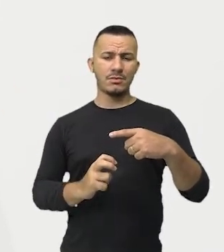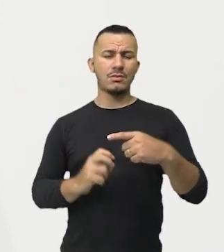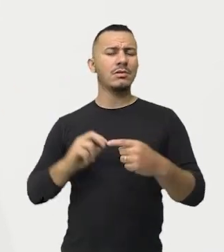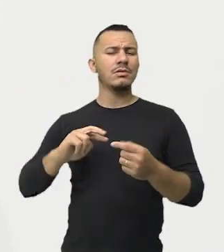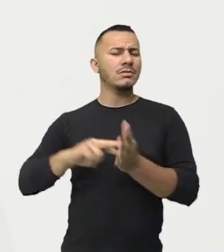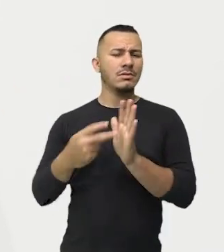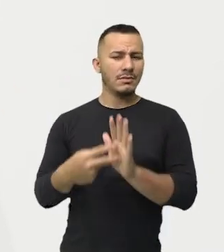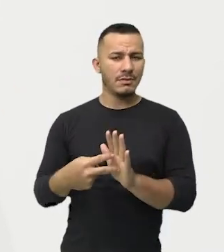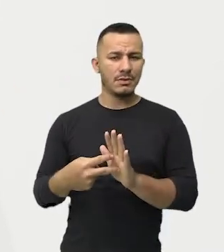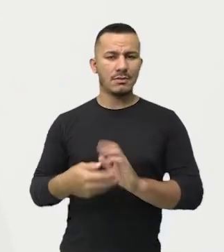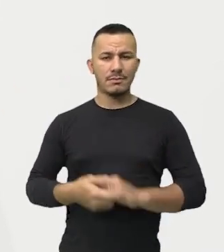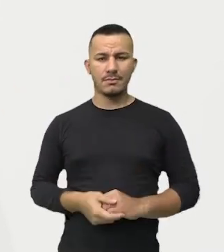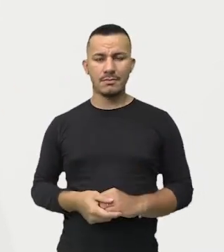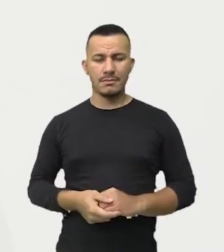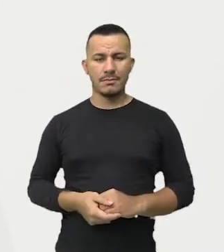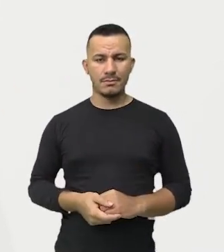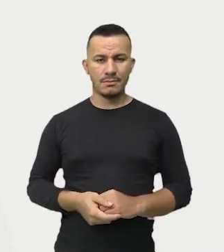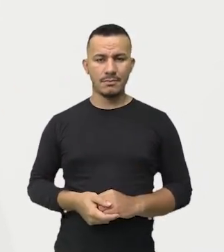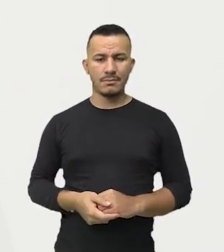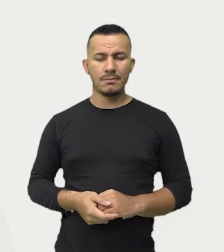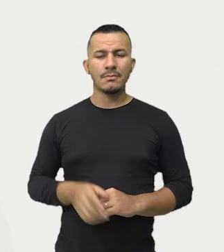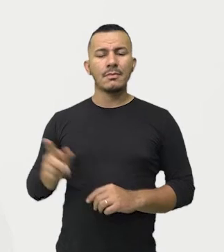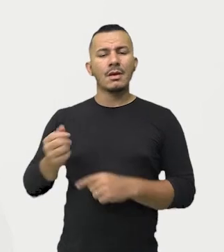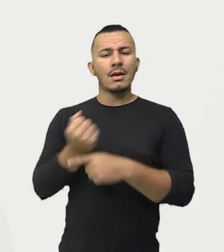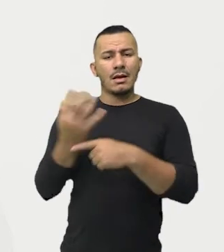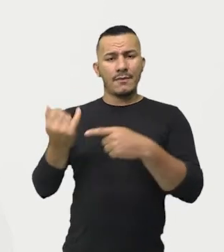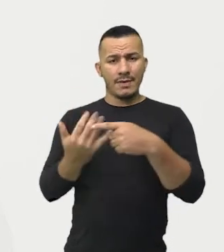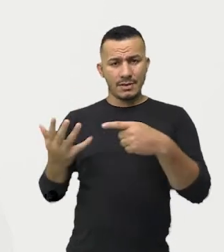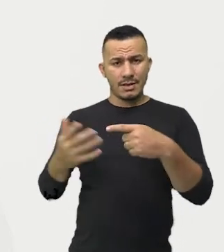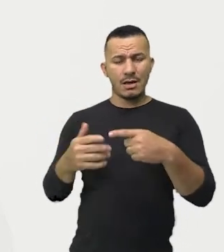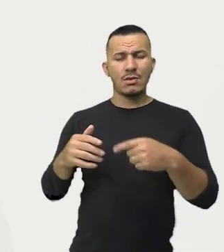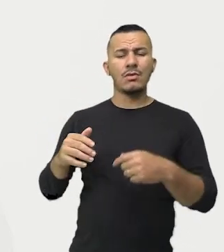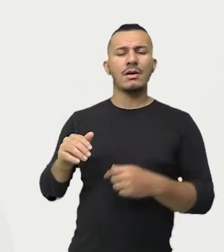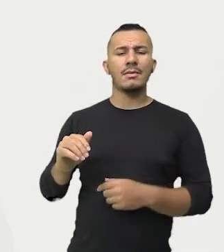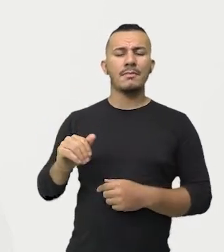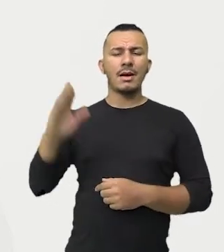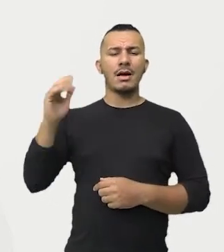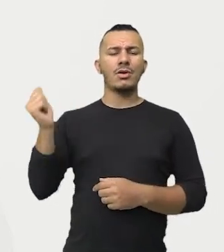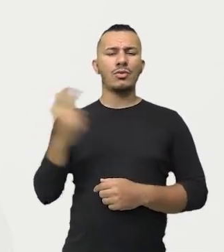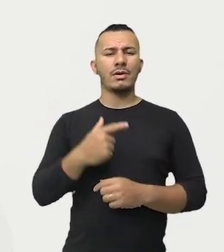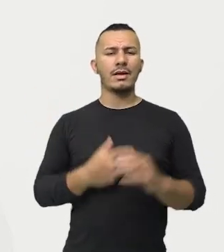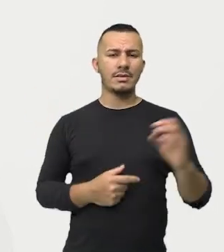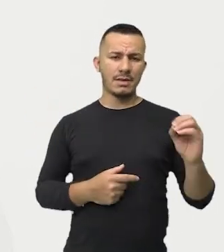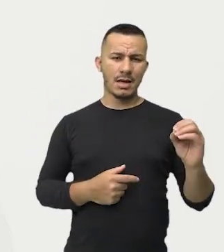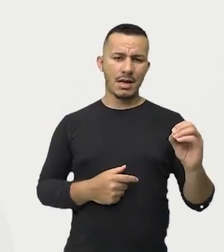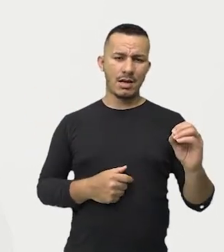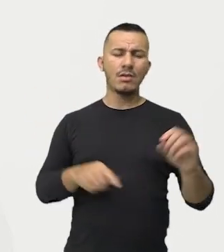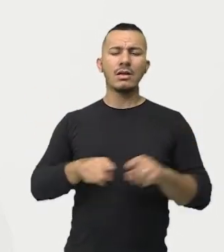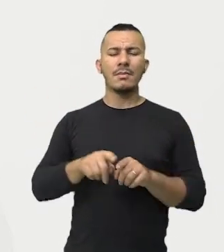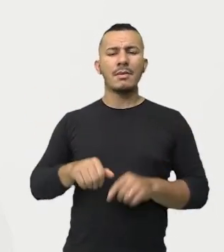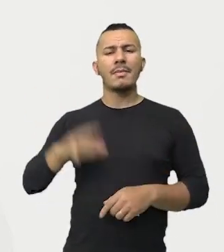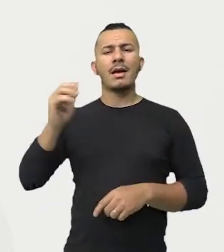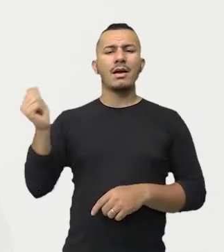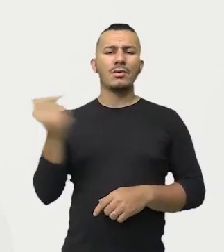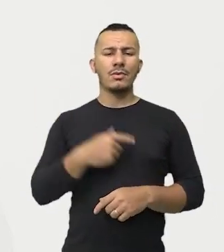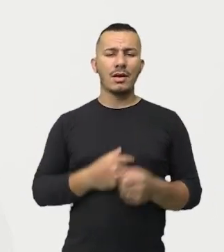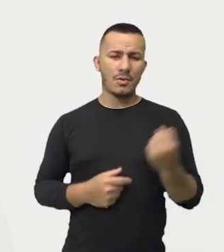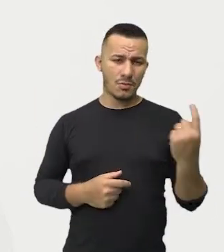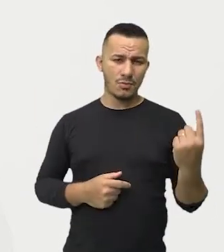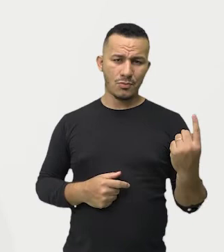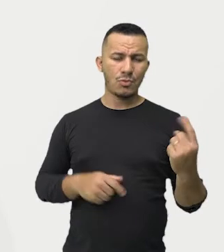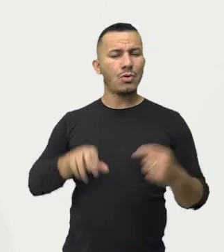quer dizer, professor? Quer dizer que essa fração ela é maior do que 0, maior do que 1. Ela não